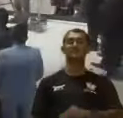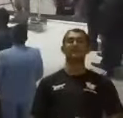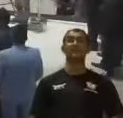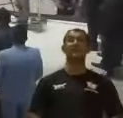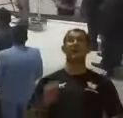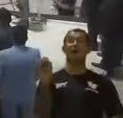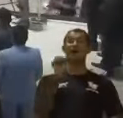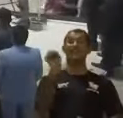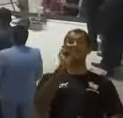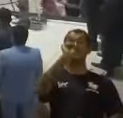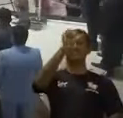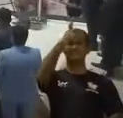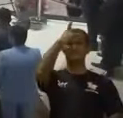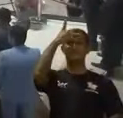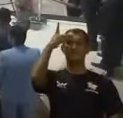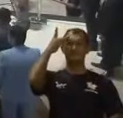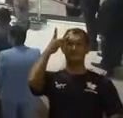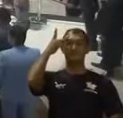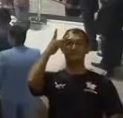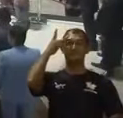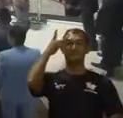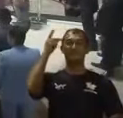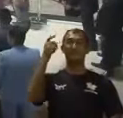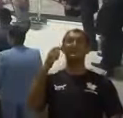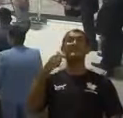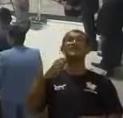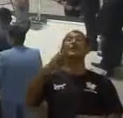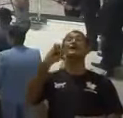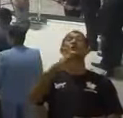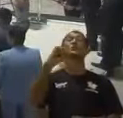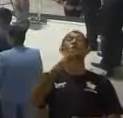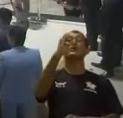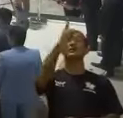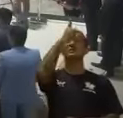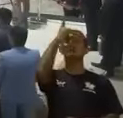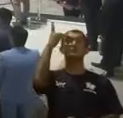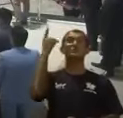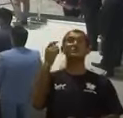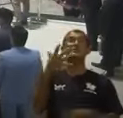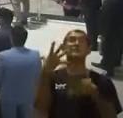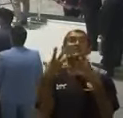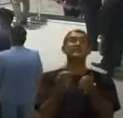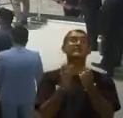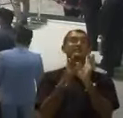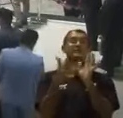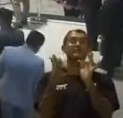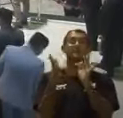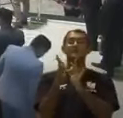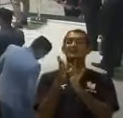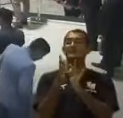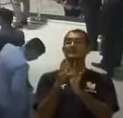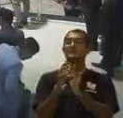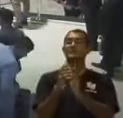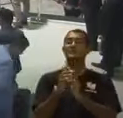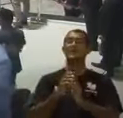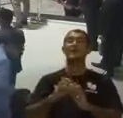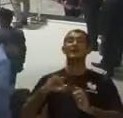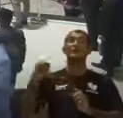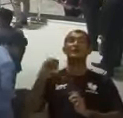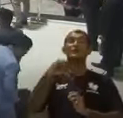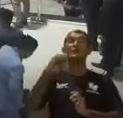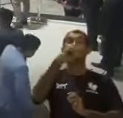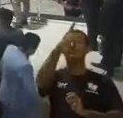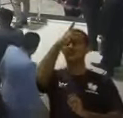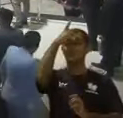chegando a oitava pessoa. Onde está a nona pessoa para Jesus? A nona pessoa